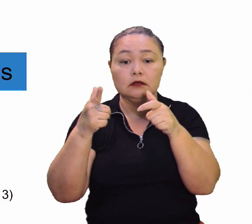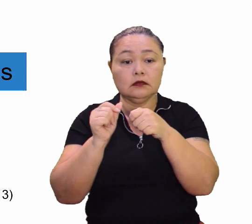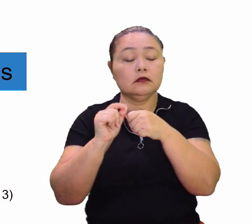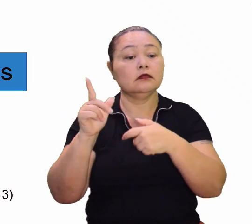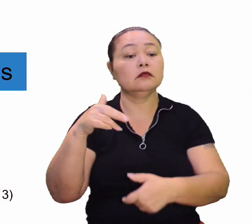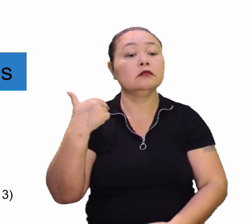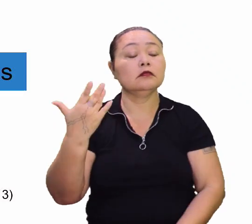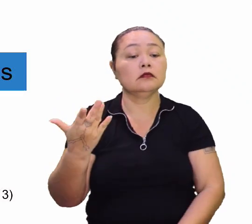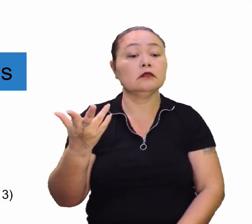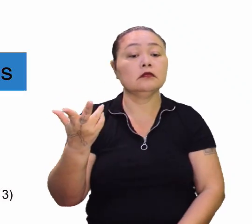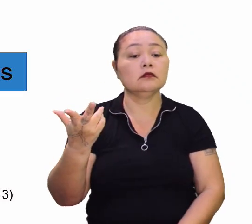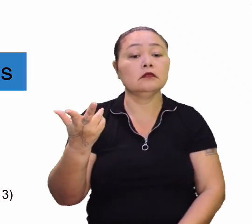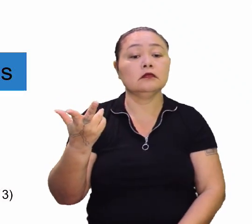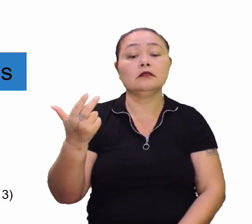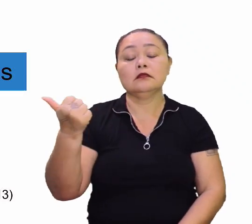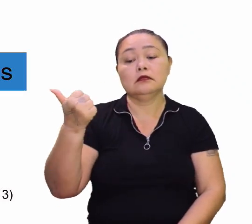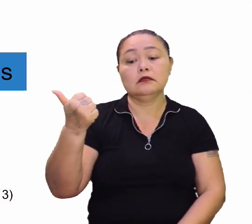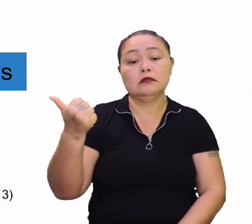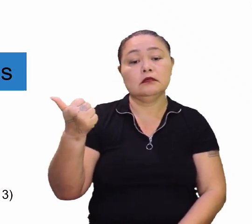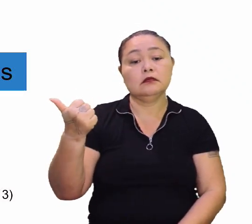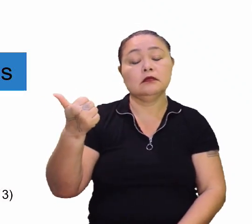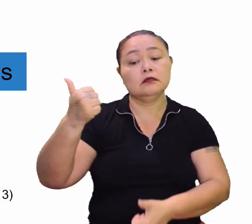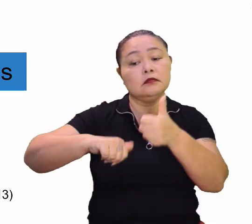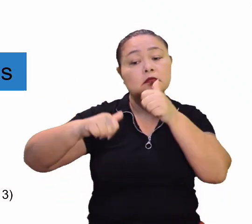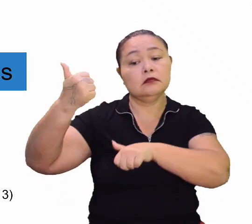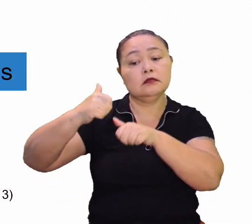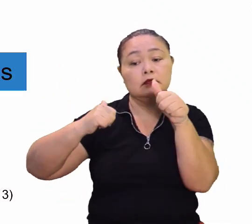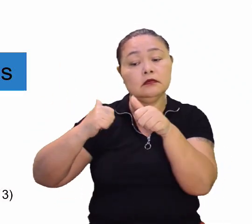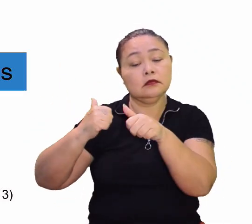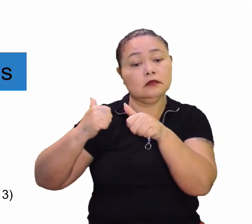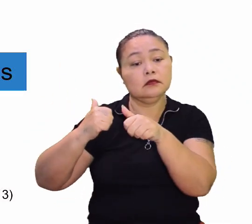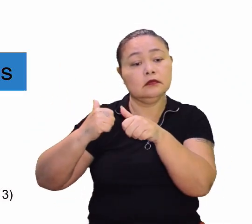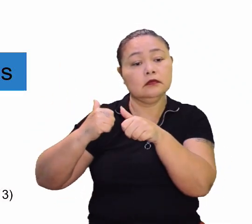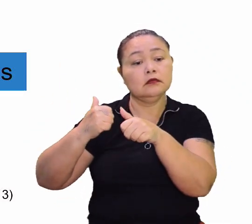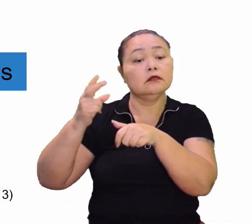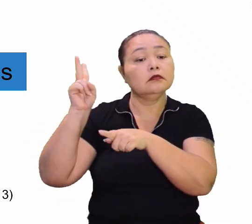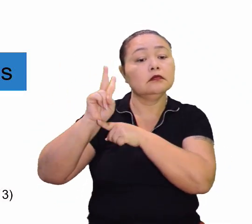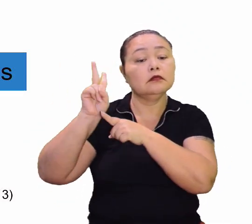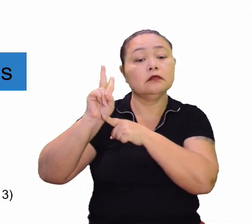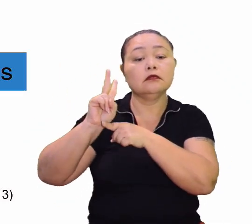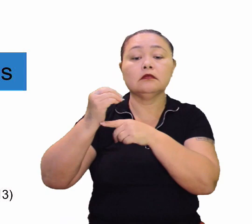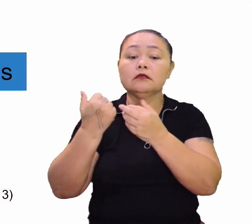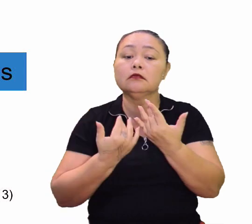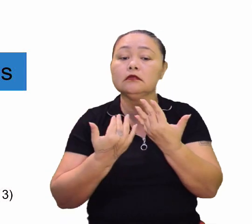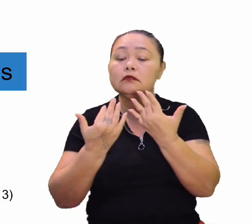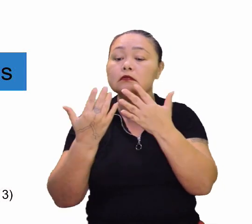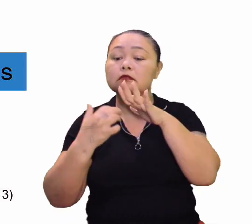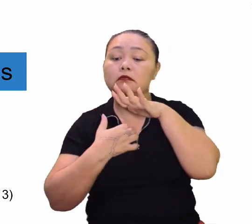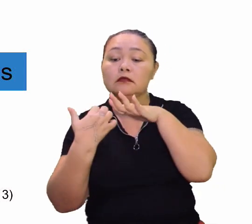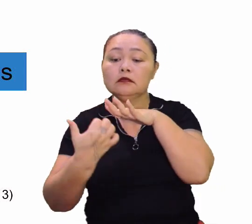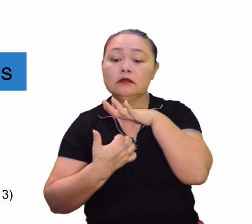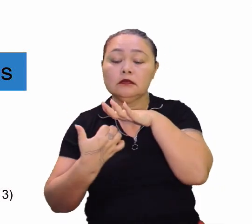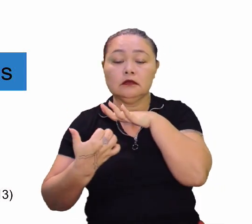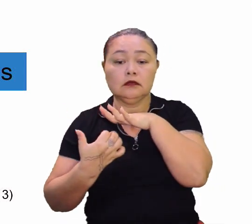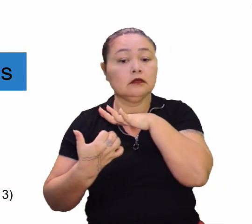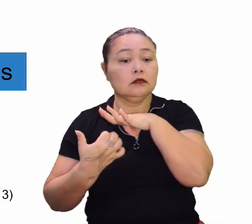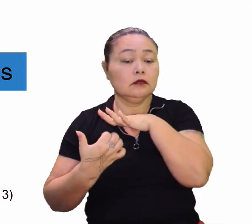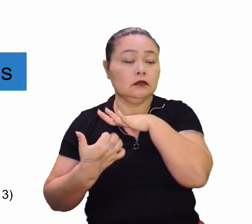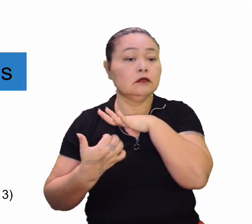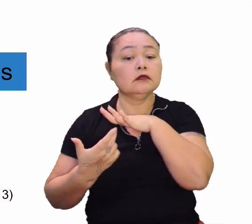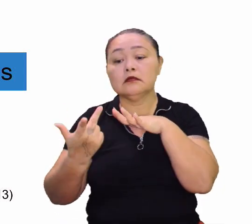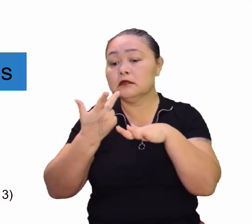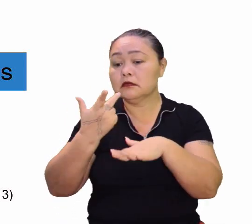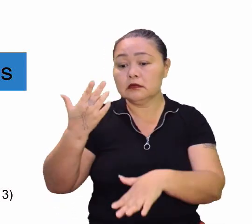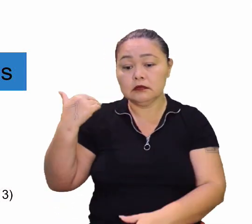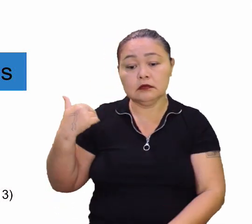reduzir. Bem, primeiro, vamos analisar tratamento de gases industriais. Há